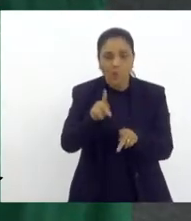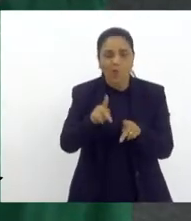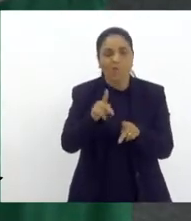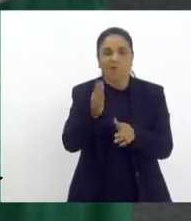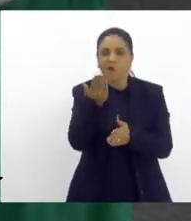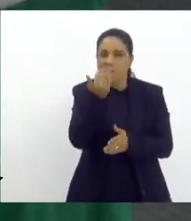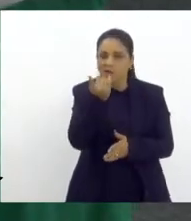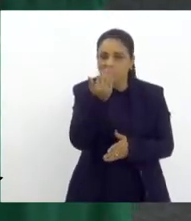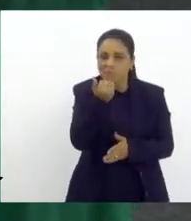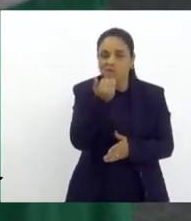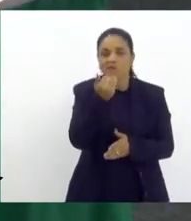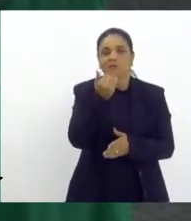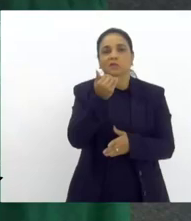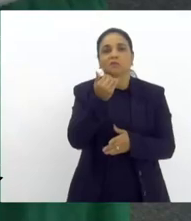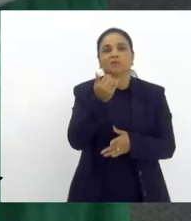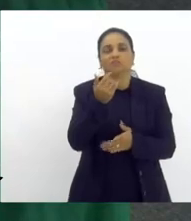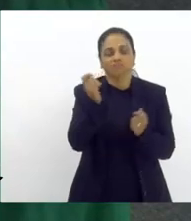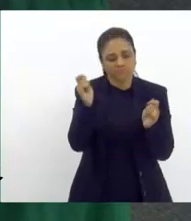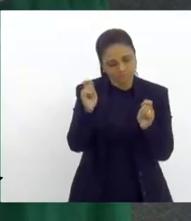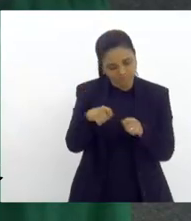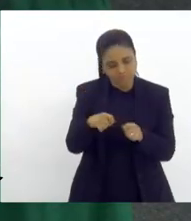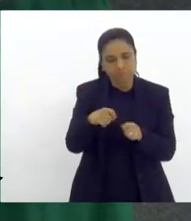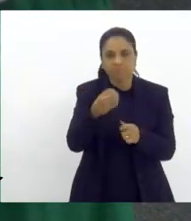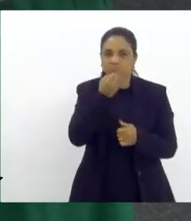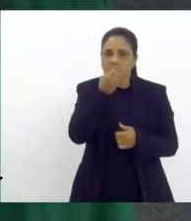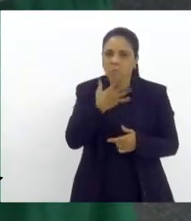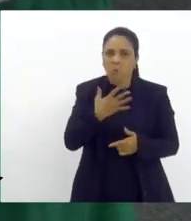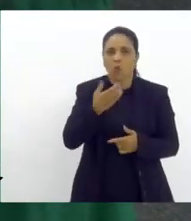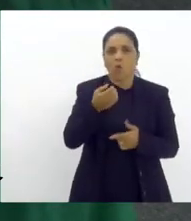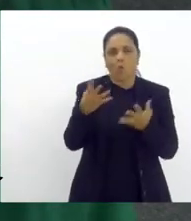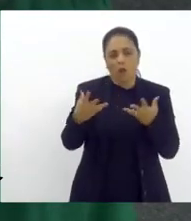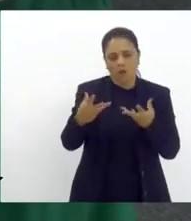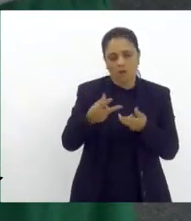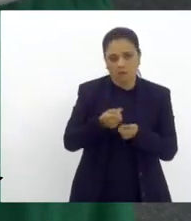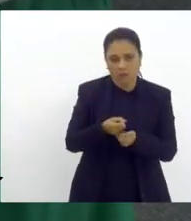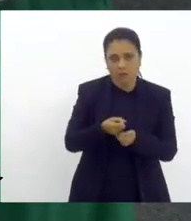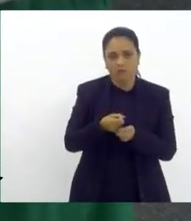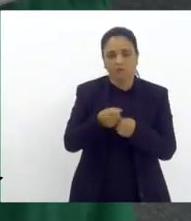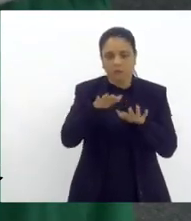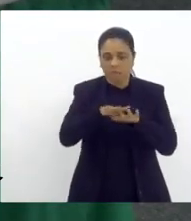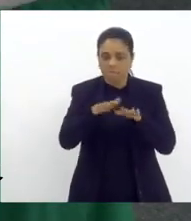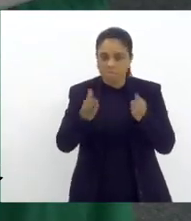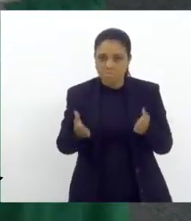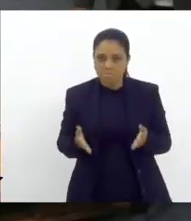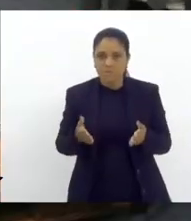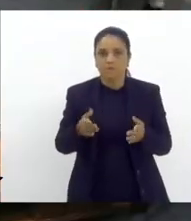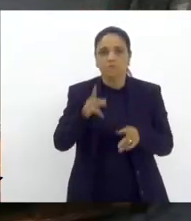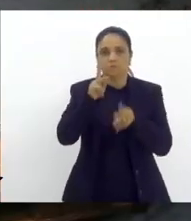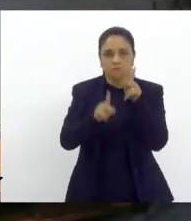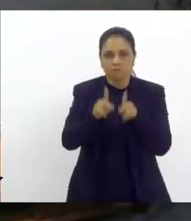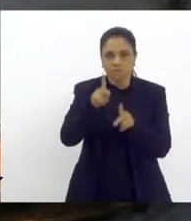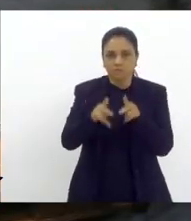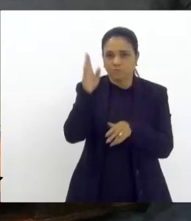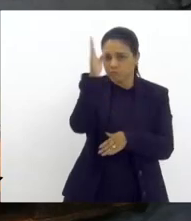de ter alimento em quantidade suficiente com qualidade na mesa do povo brasileiro